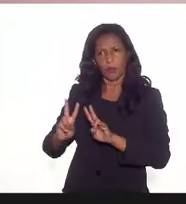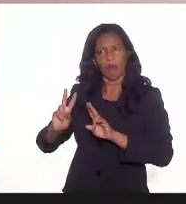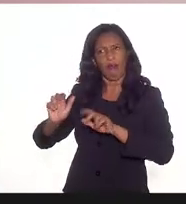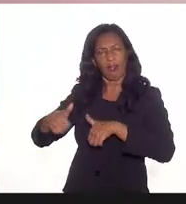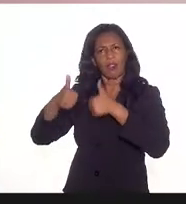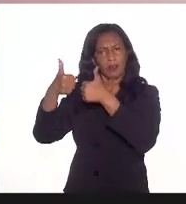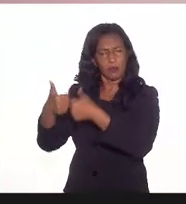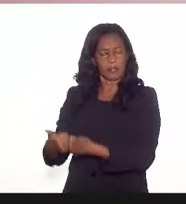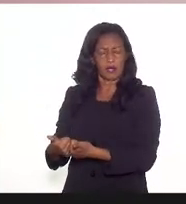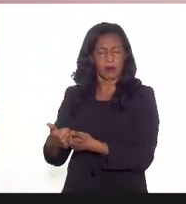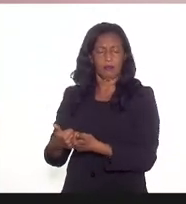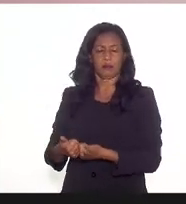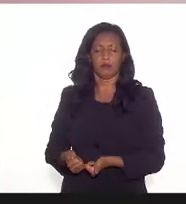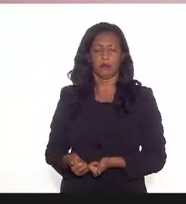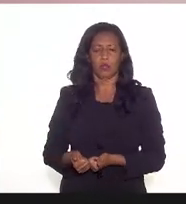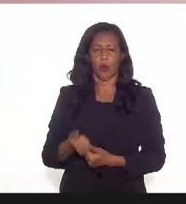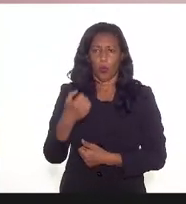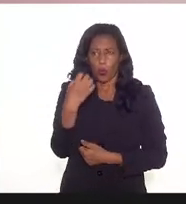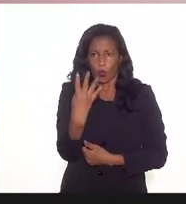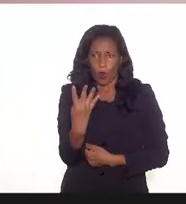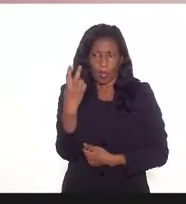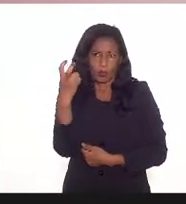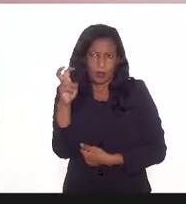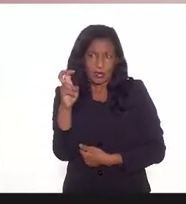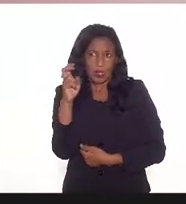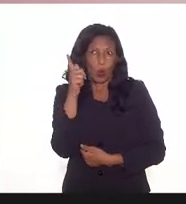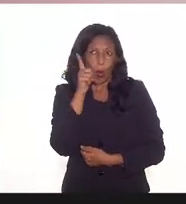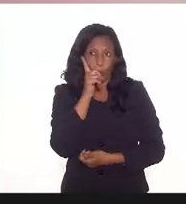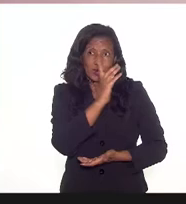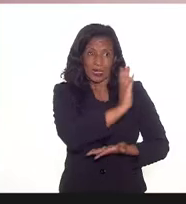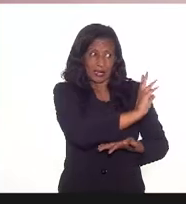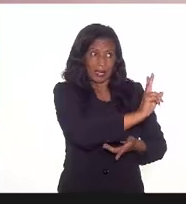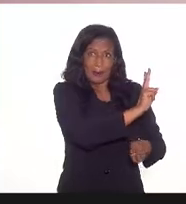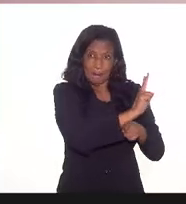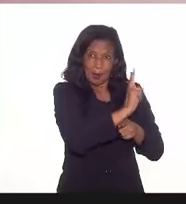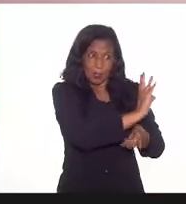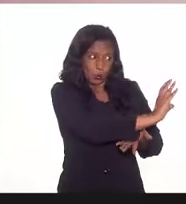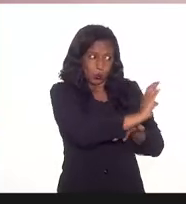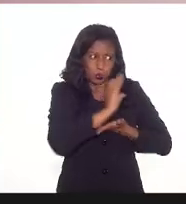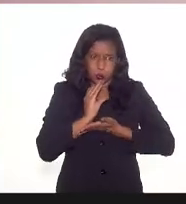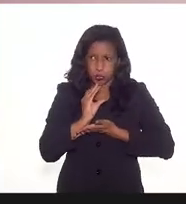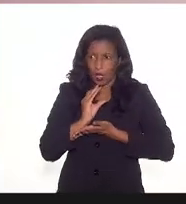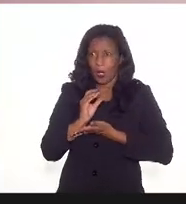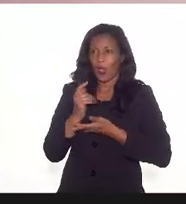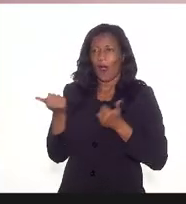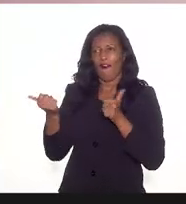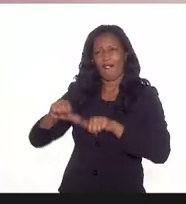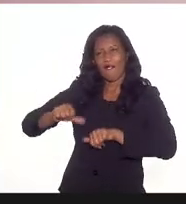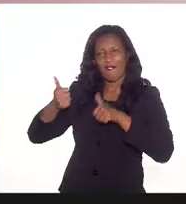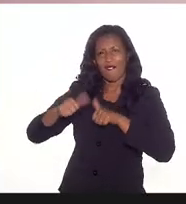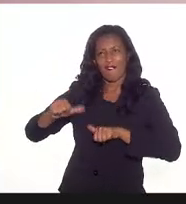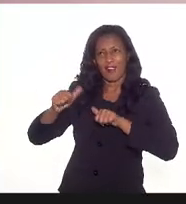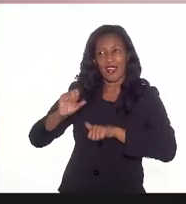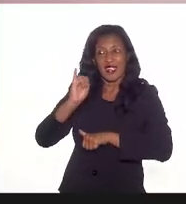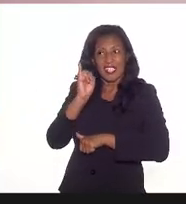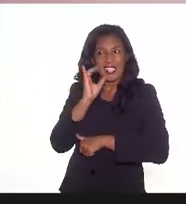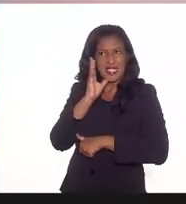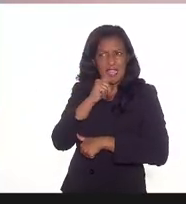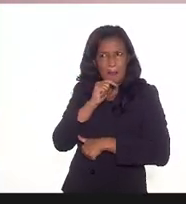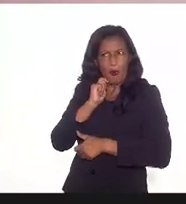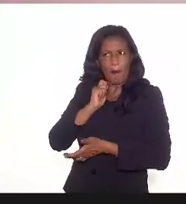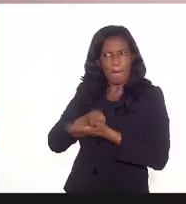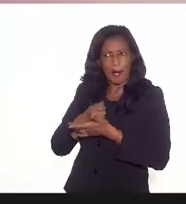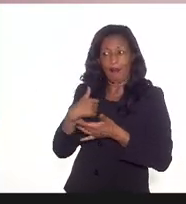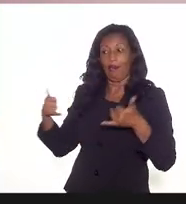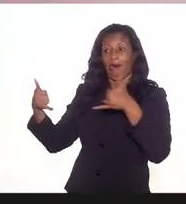certo. Assim, a gente, quatro ou cinco pegavam um empréstimo, um avalizava o outro, e se um demorasse a pagar, o outro ligava